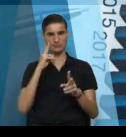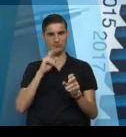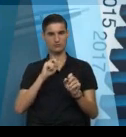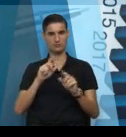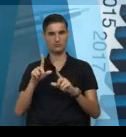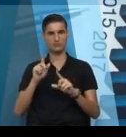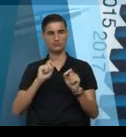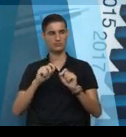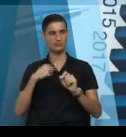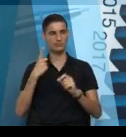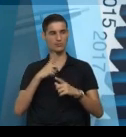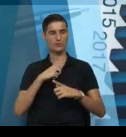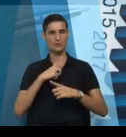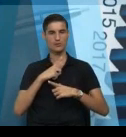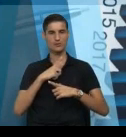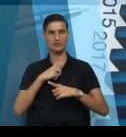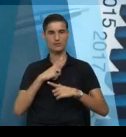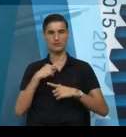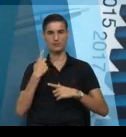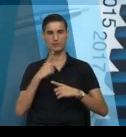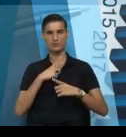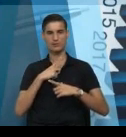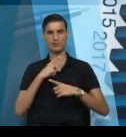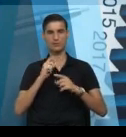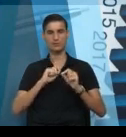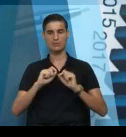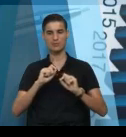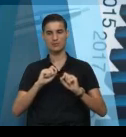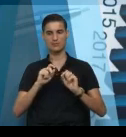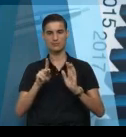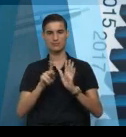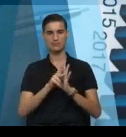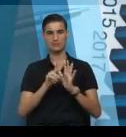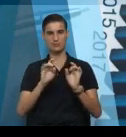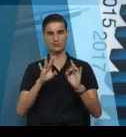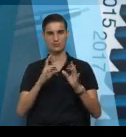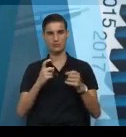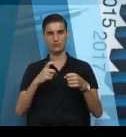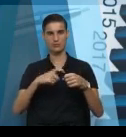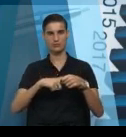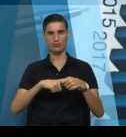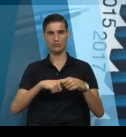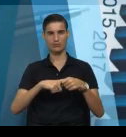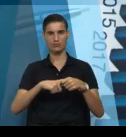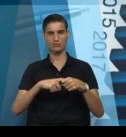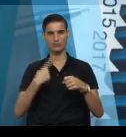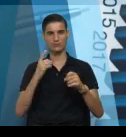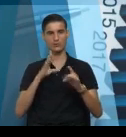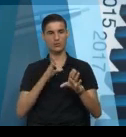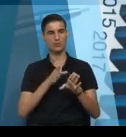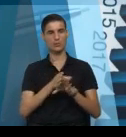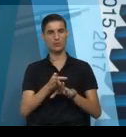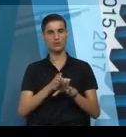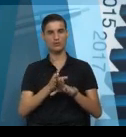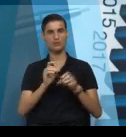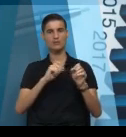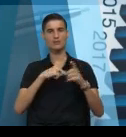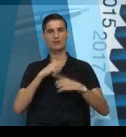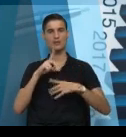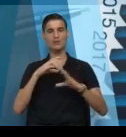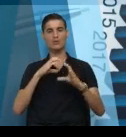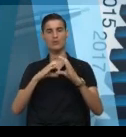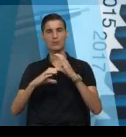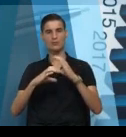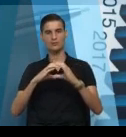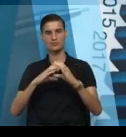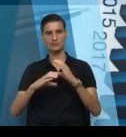agora, o que nós temos? Nós temos o seguinte, só voltando um pouquinho aqui, a orientação para quem está no canal de